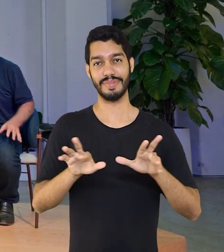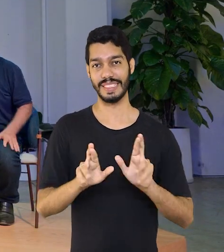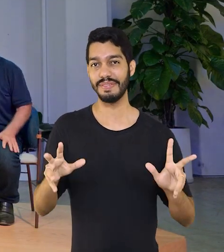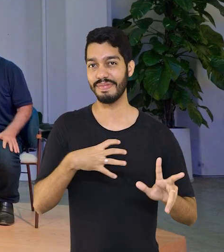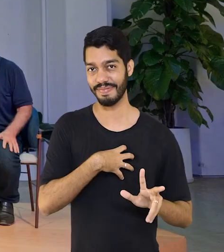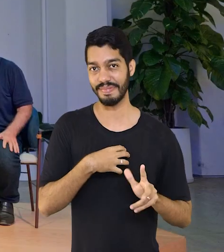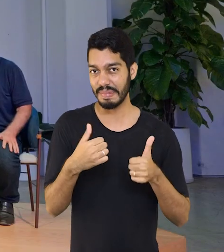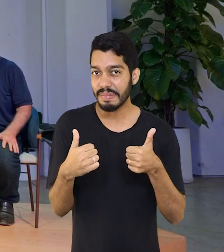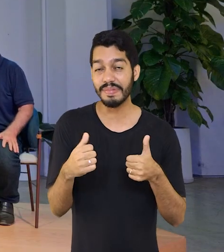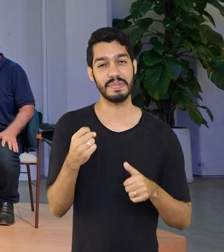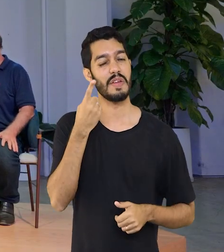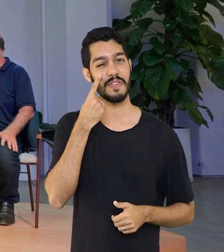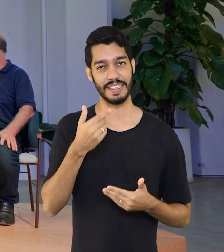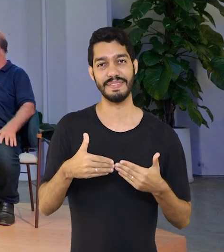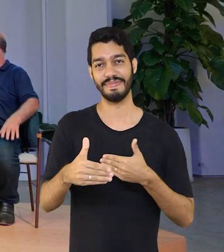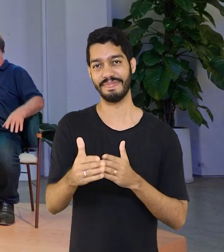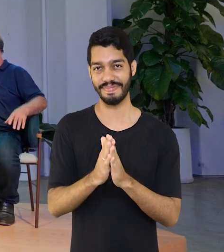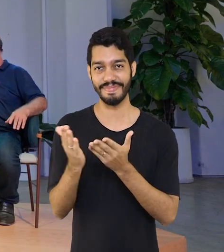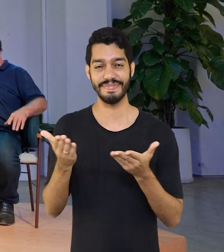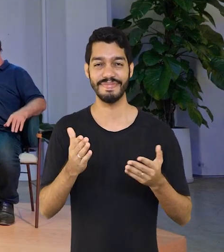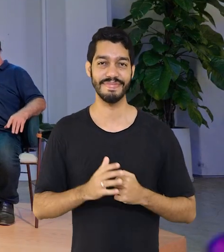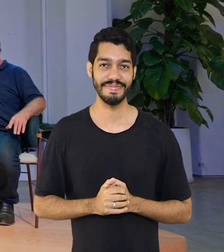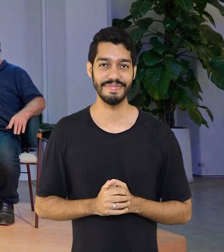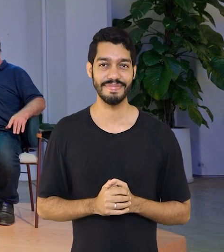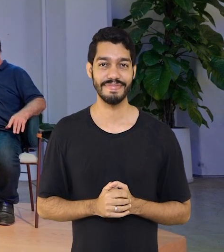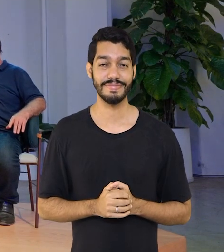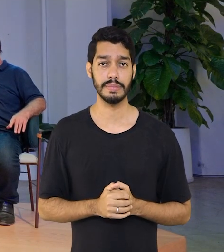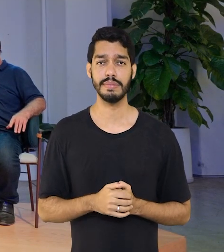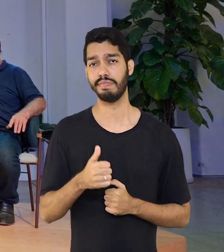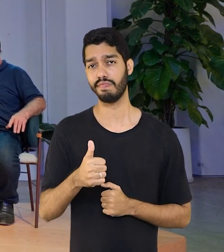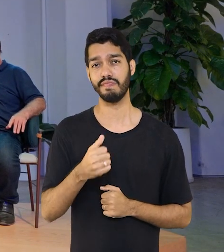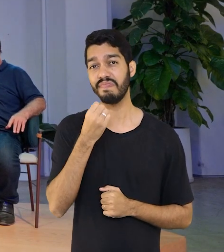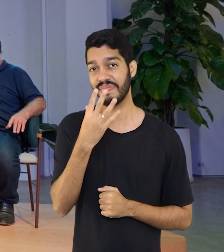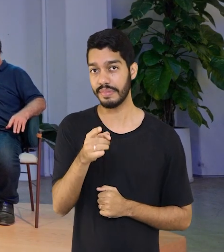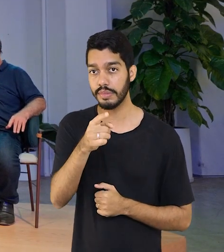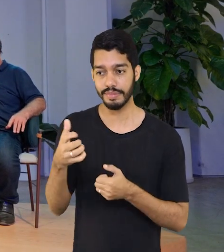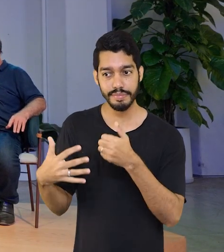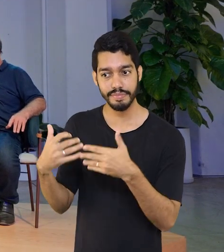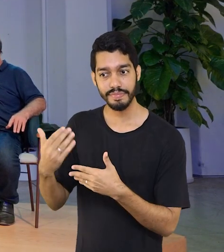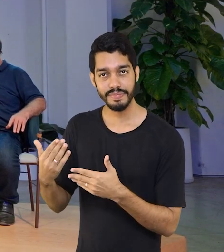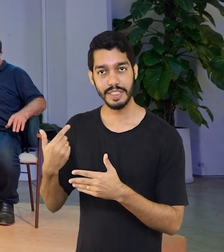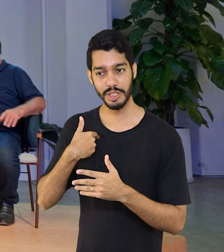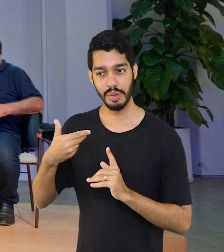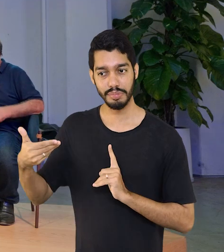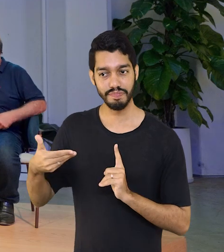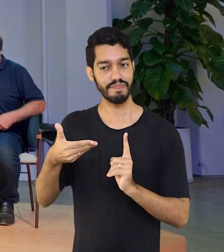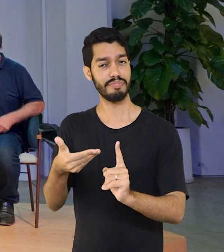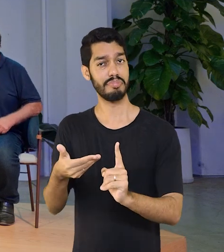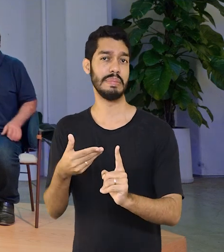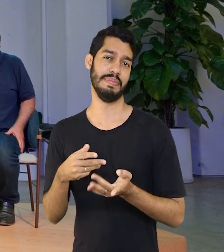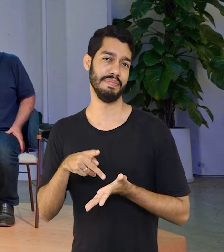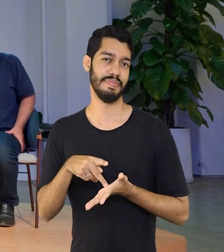diferente. Leonardo, por favor. Muito obrigado, Sérgio. E adorei o gancho, porque, de fato, é